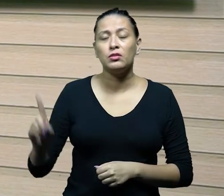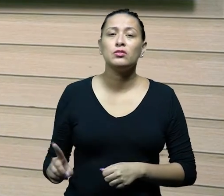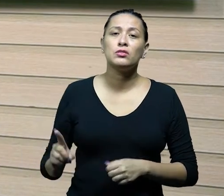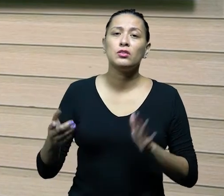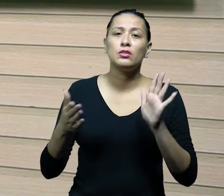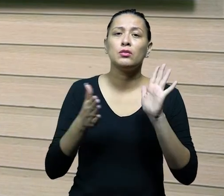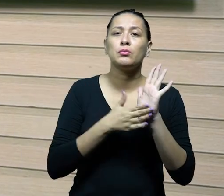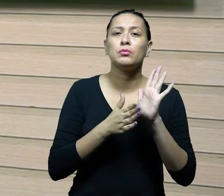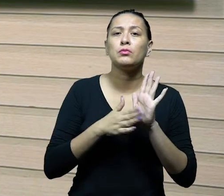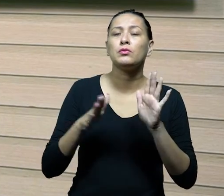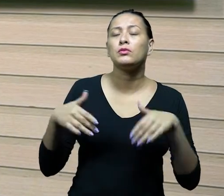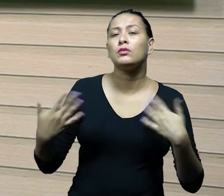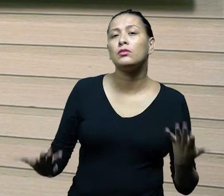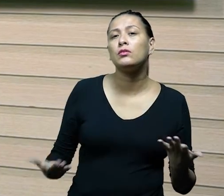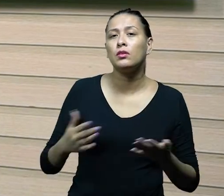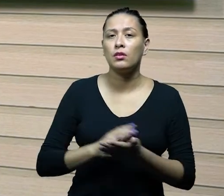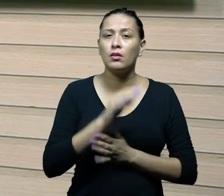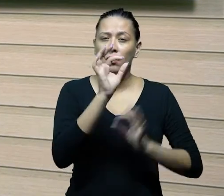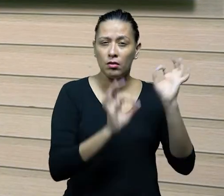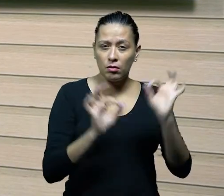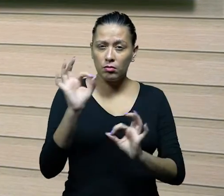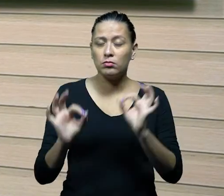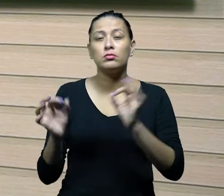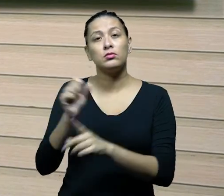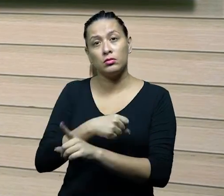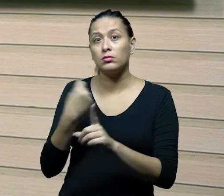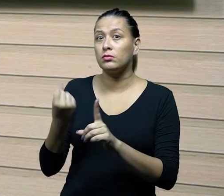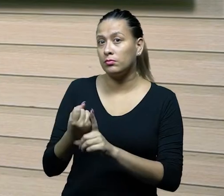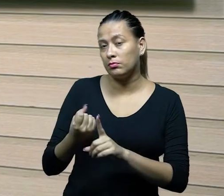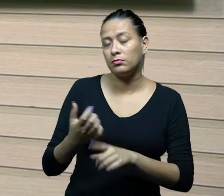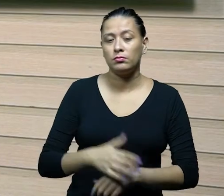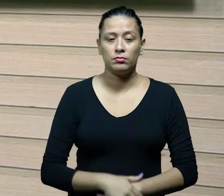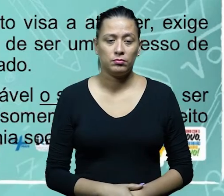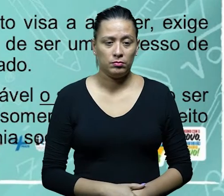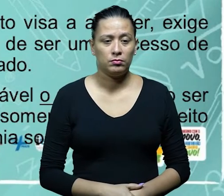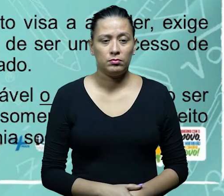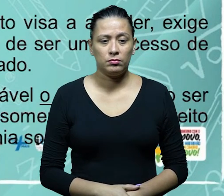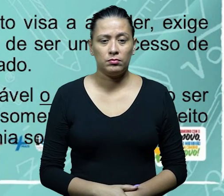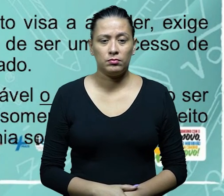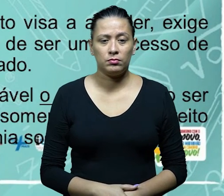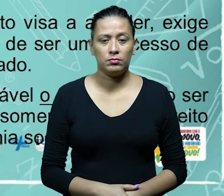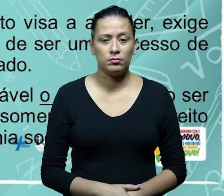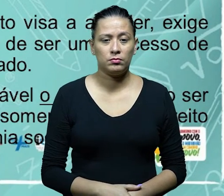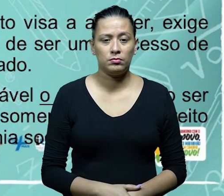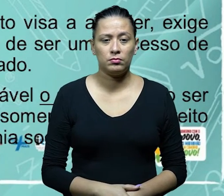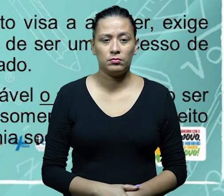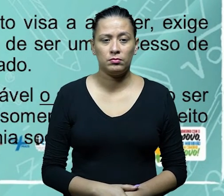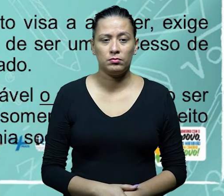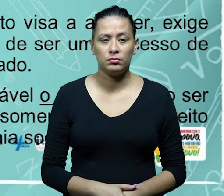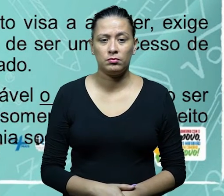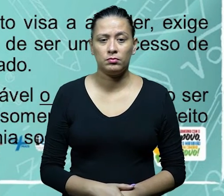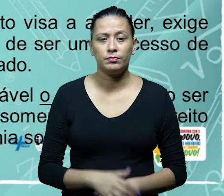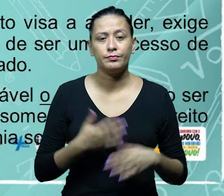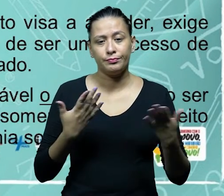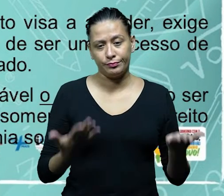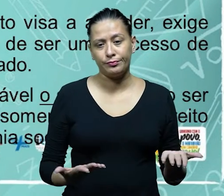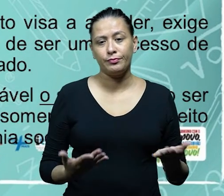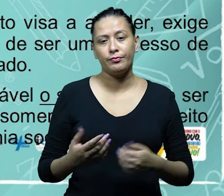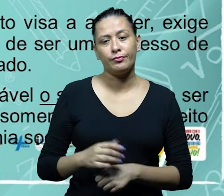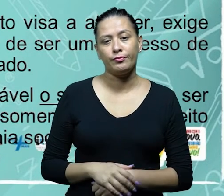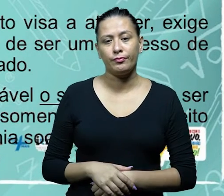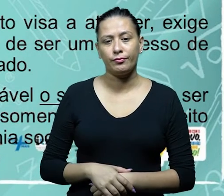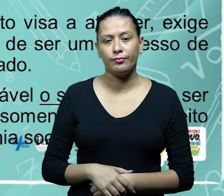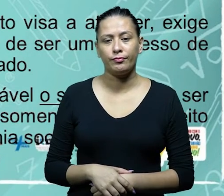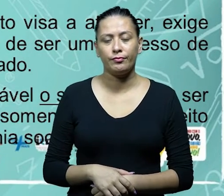proposta dos direitos é organizar é ordenar a sociedade hoje não passa não